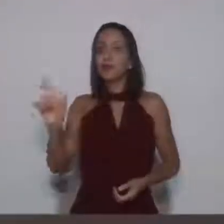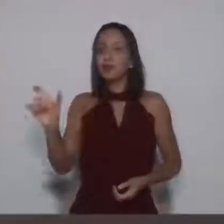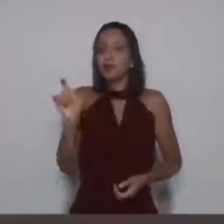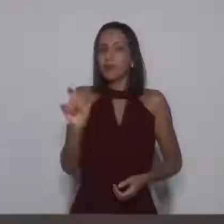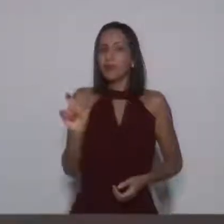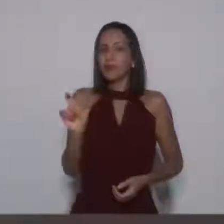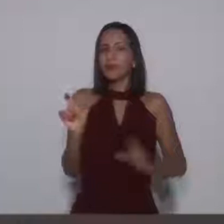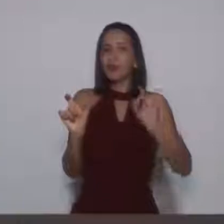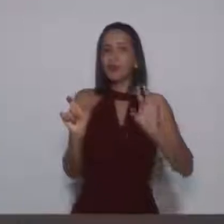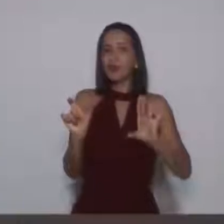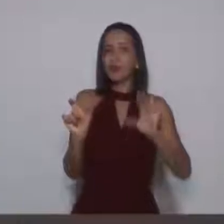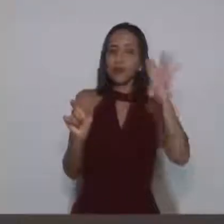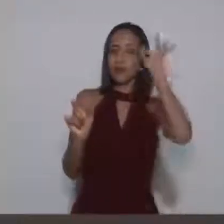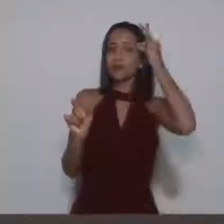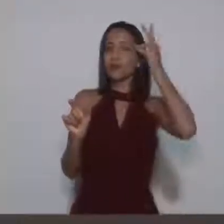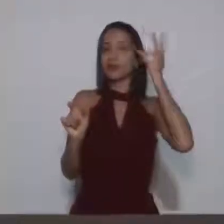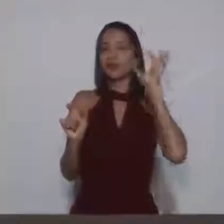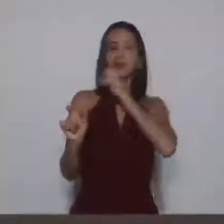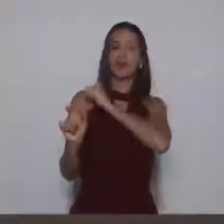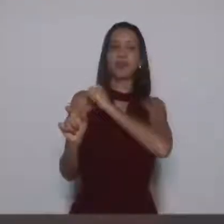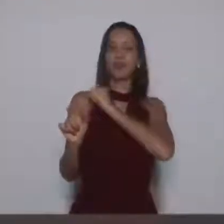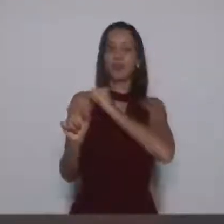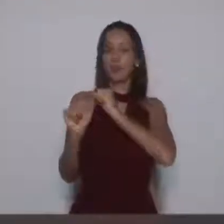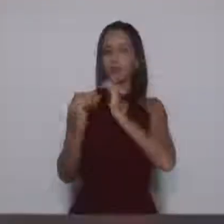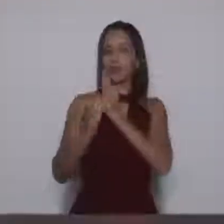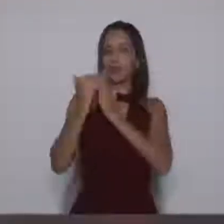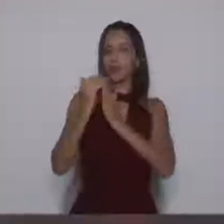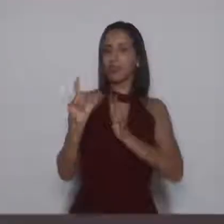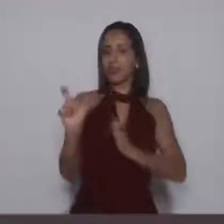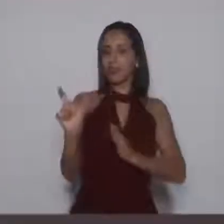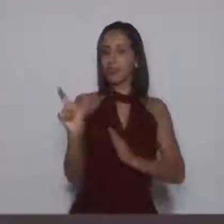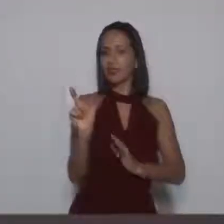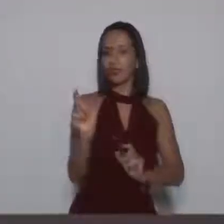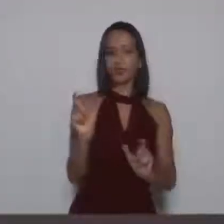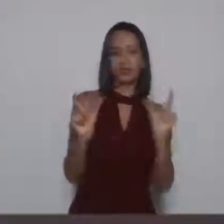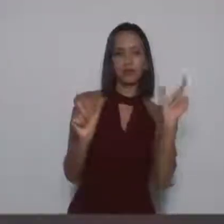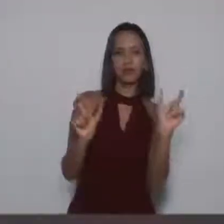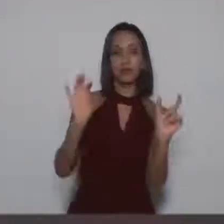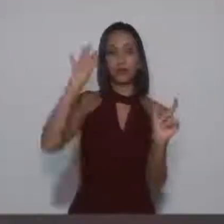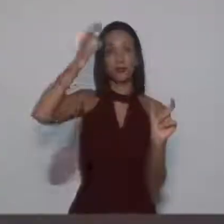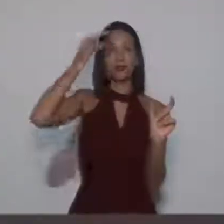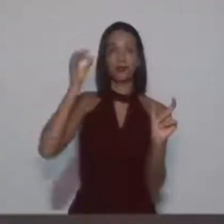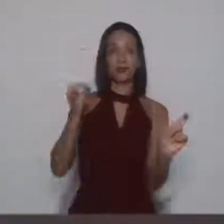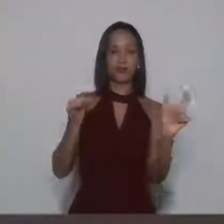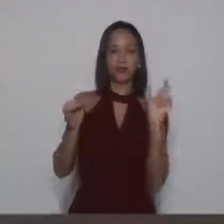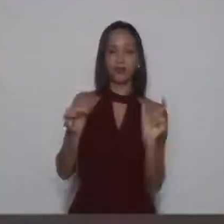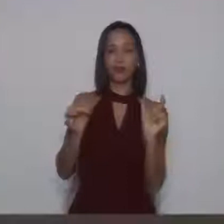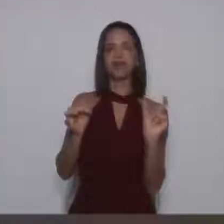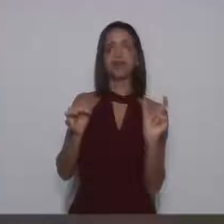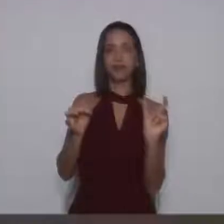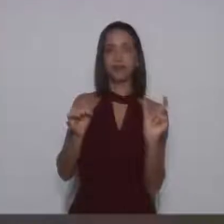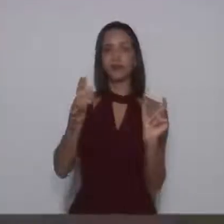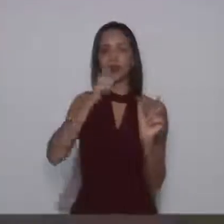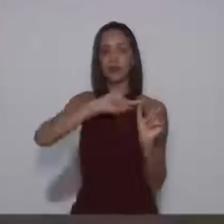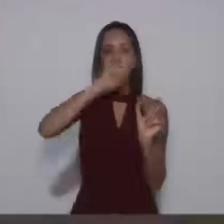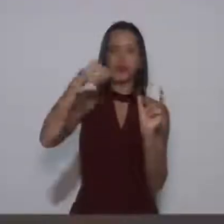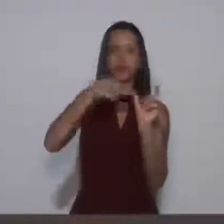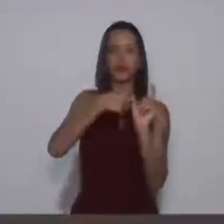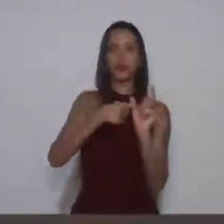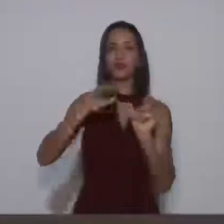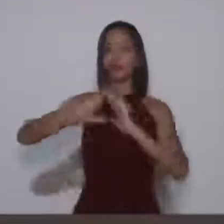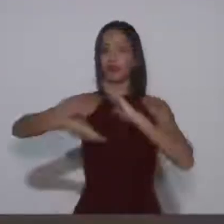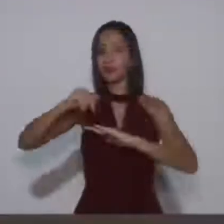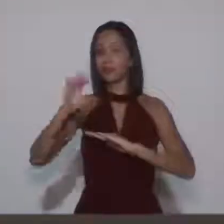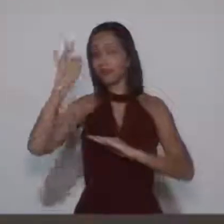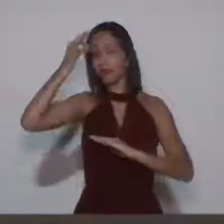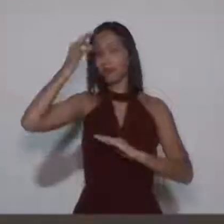mais do que o eficaz e mais do que o eficiente. Quando você junta os dois, não é o eficaz, que você acerta o alvo, o eficiente, que você